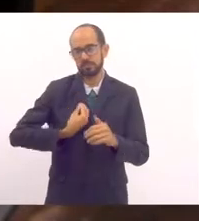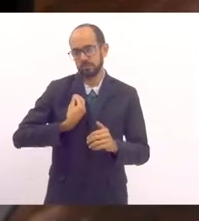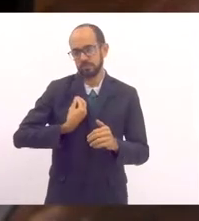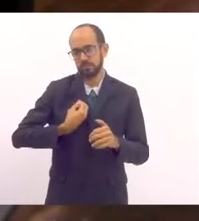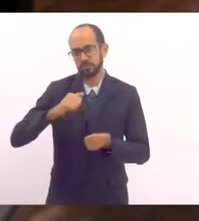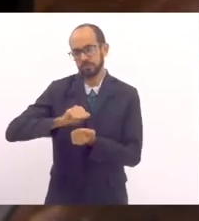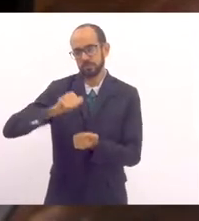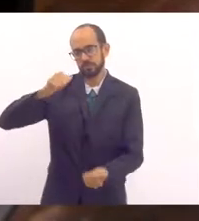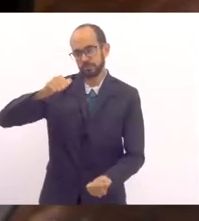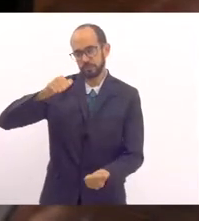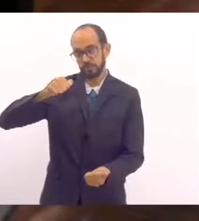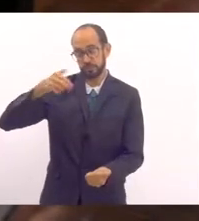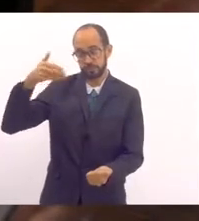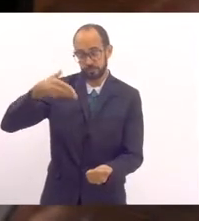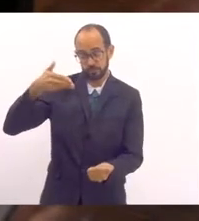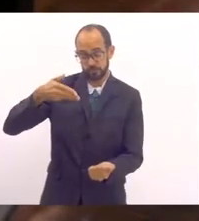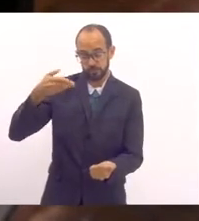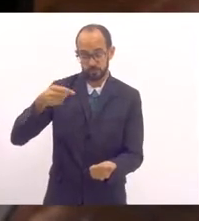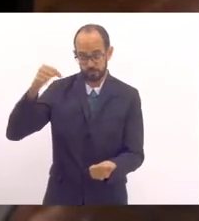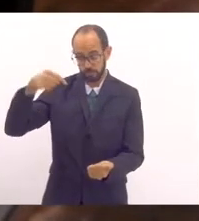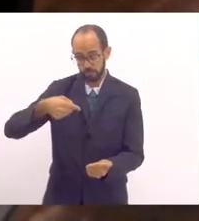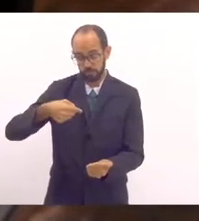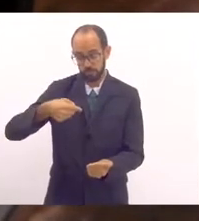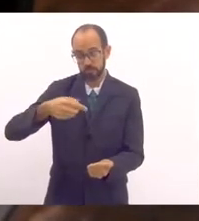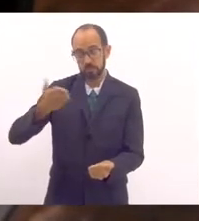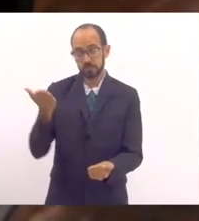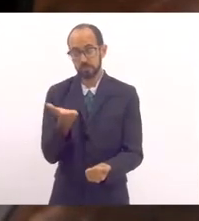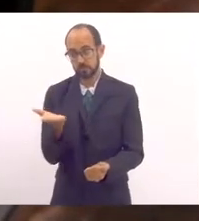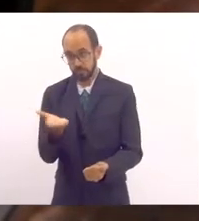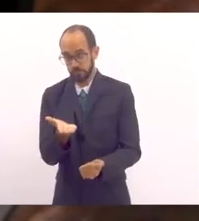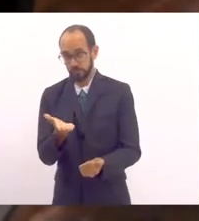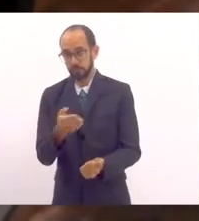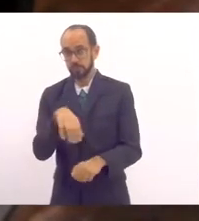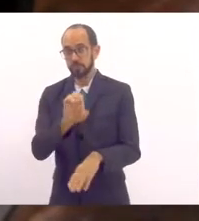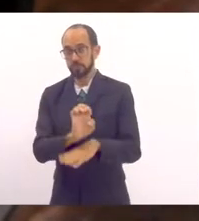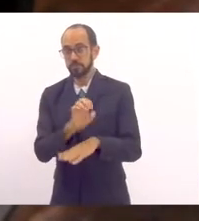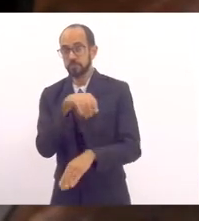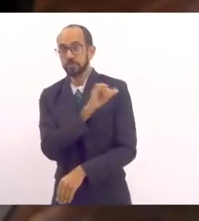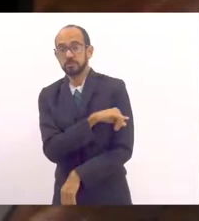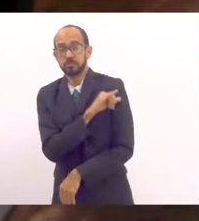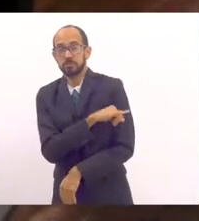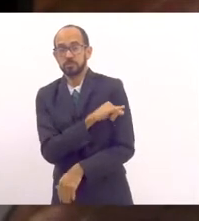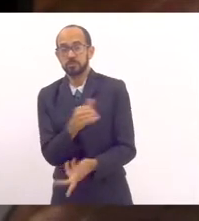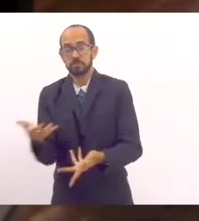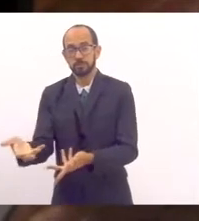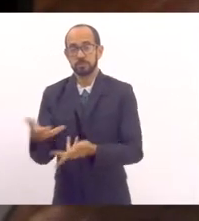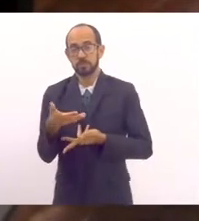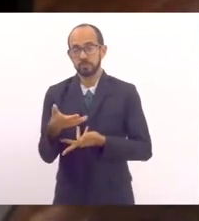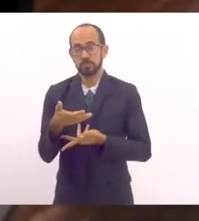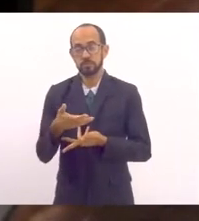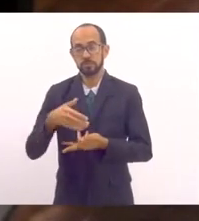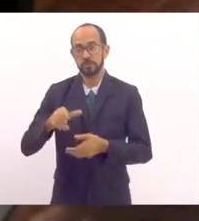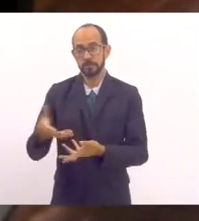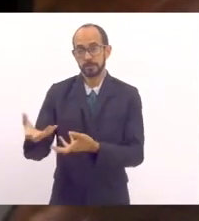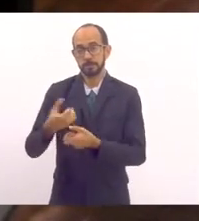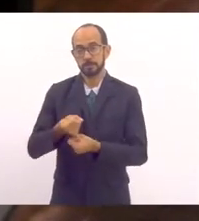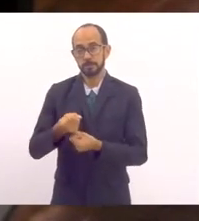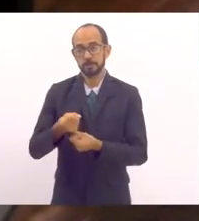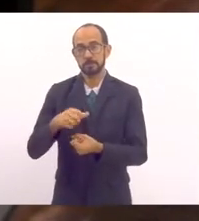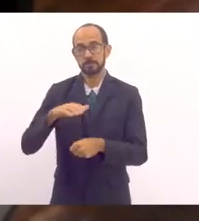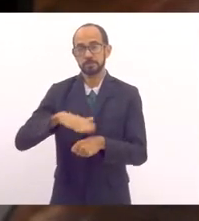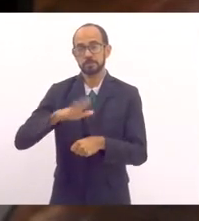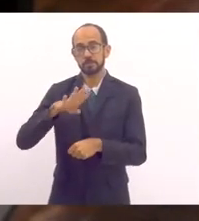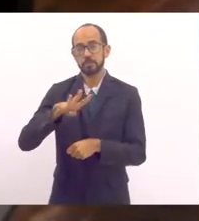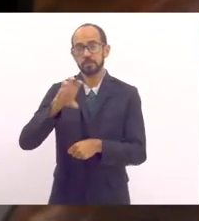Pelo mapa atual, deputada, o Estado do Rio de Janeiro recebeu mais de 40% dos